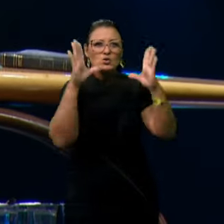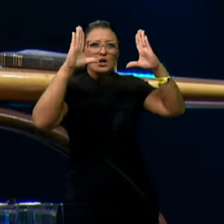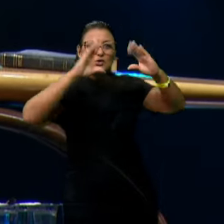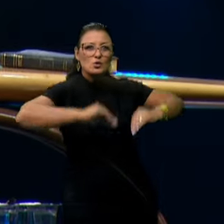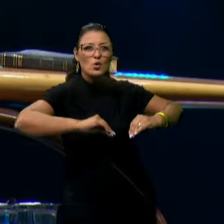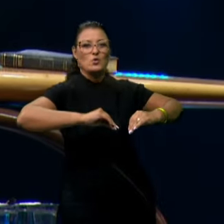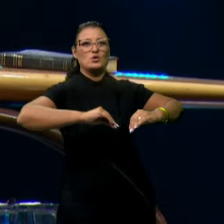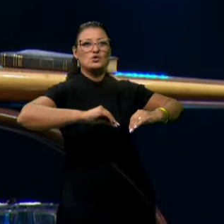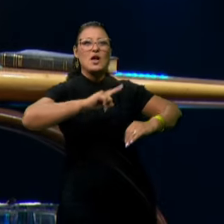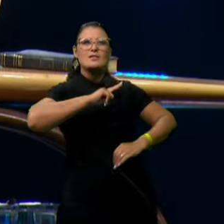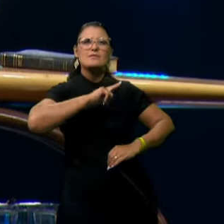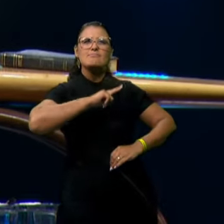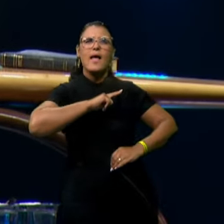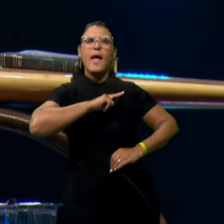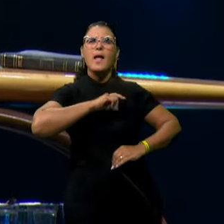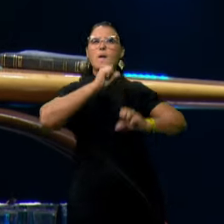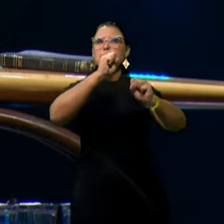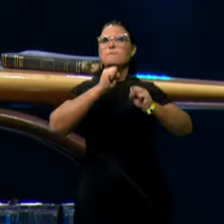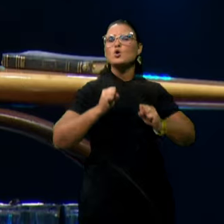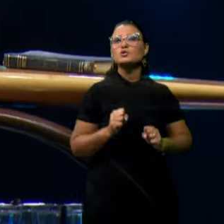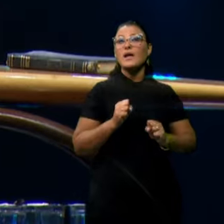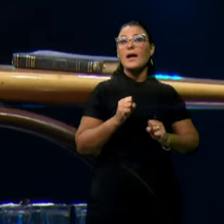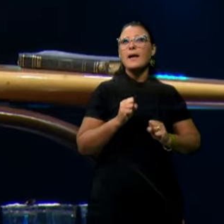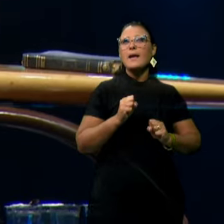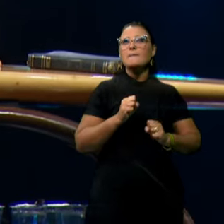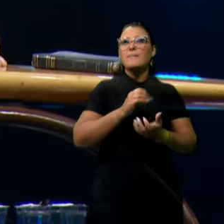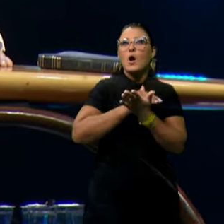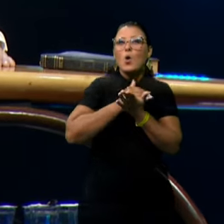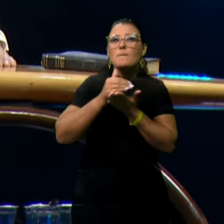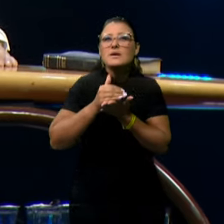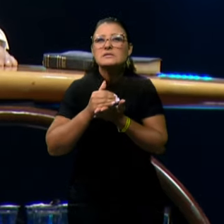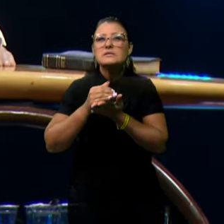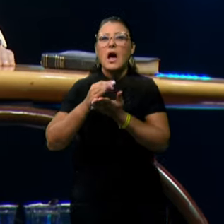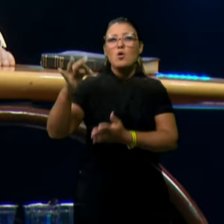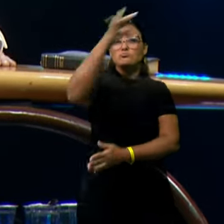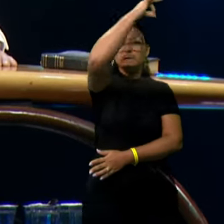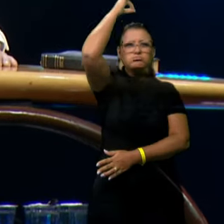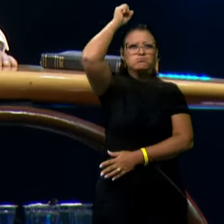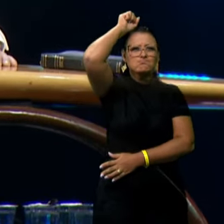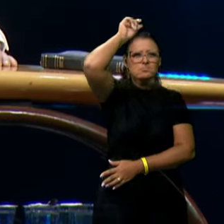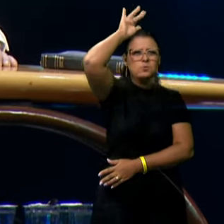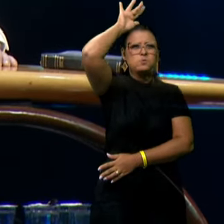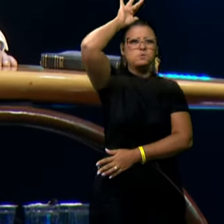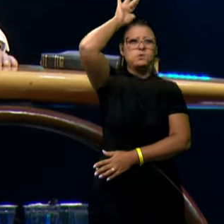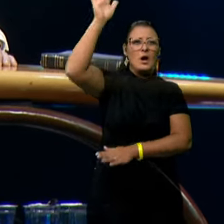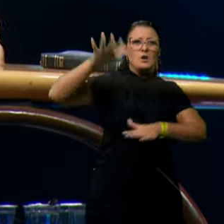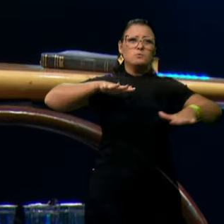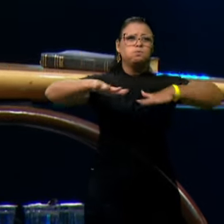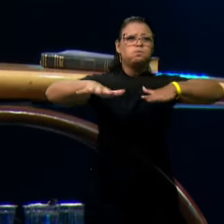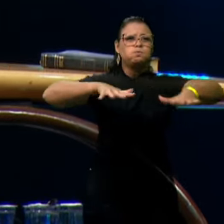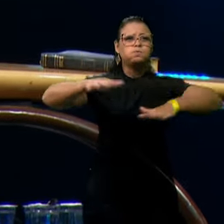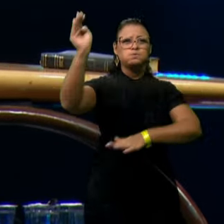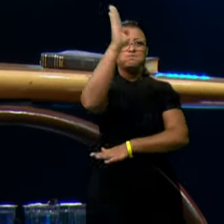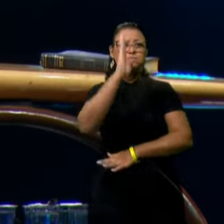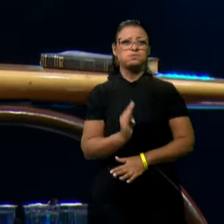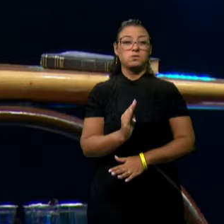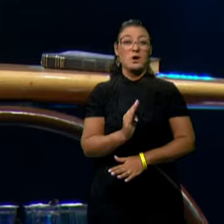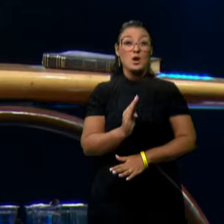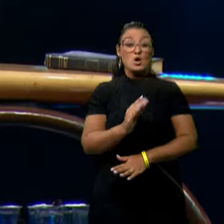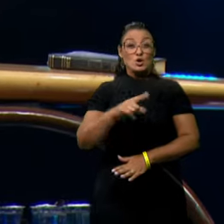poder de nós gerar amor nós precisamos gerar um avivamento um saco de mento no Brasil sou nossa rua tem uma força somos a saúde